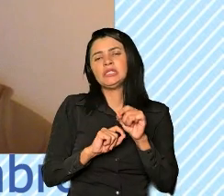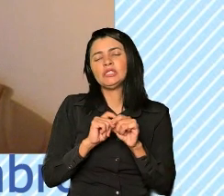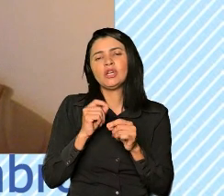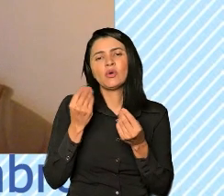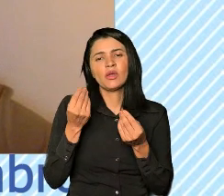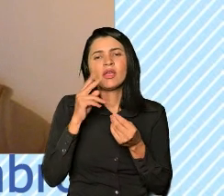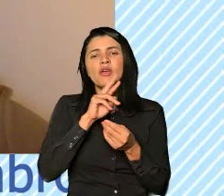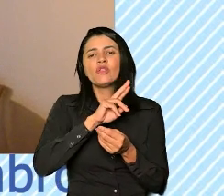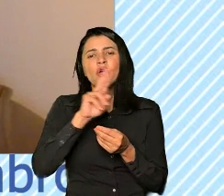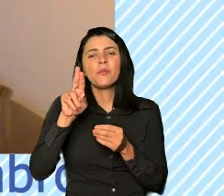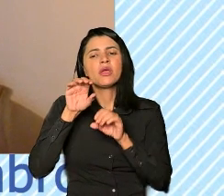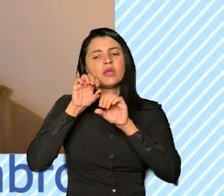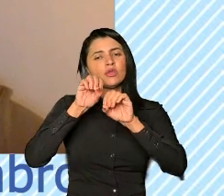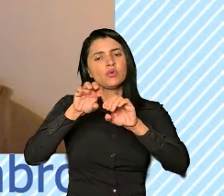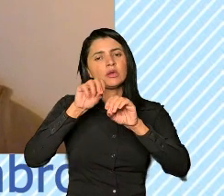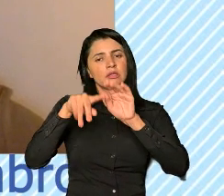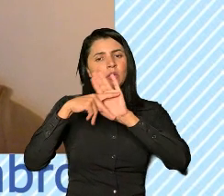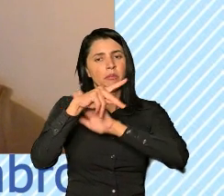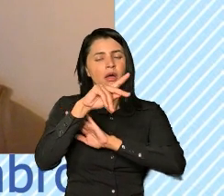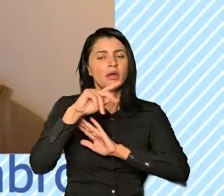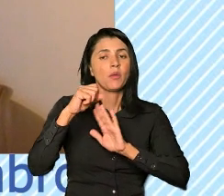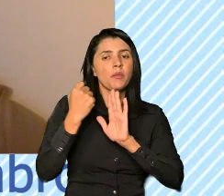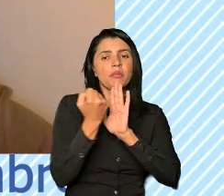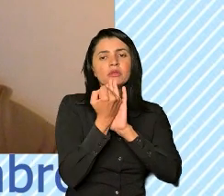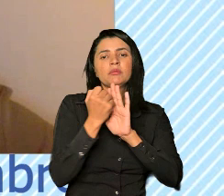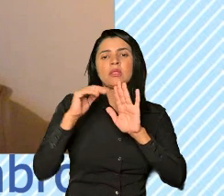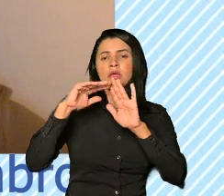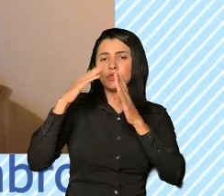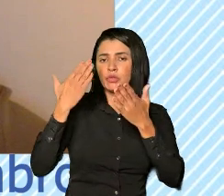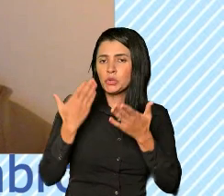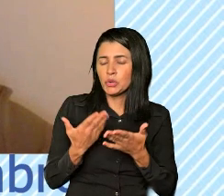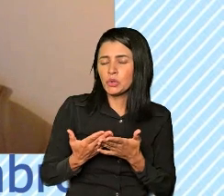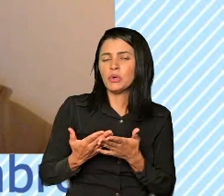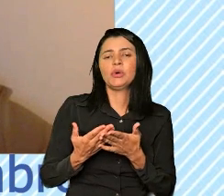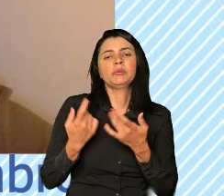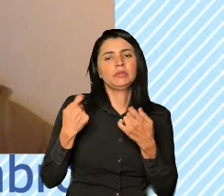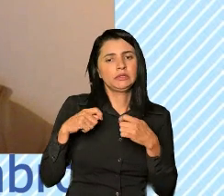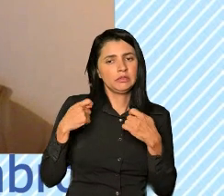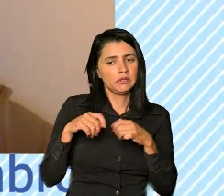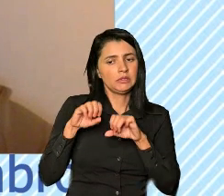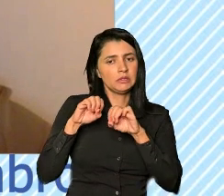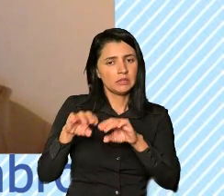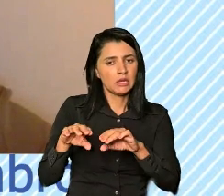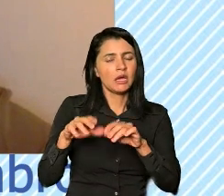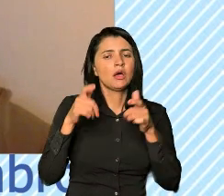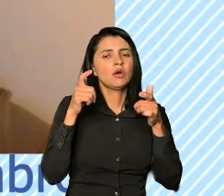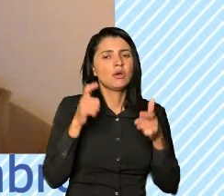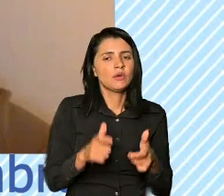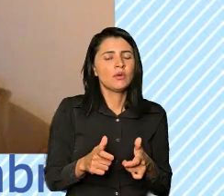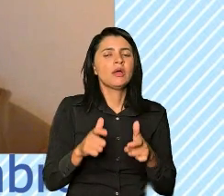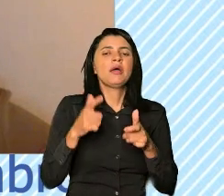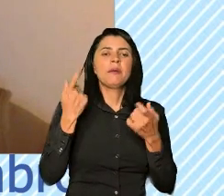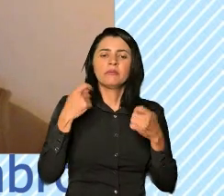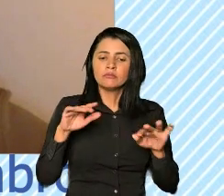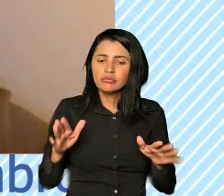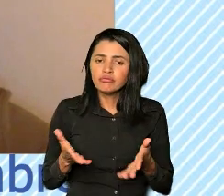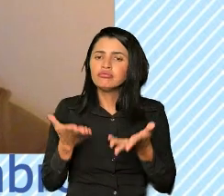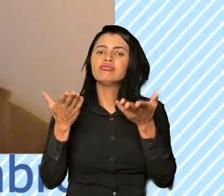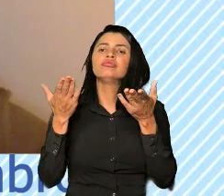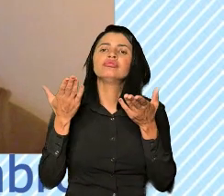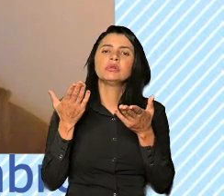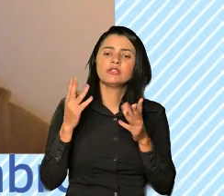que eu chamo educação para o patrimônio, né? Que as escolas, as entidades de classe promovam